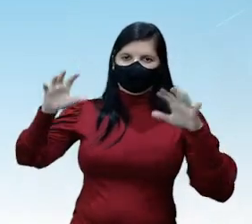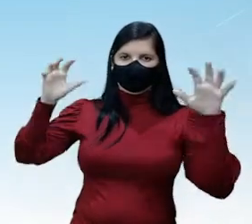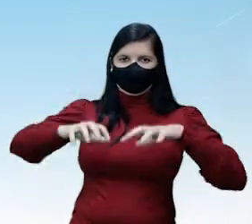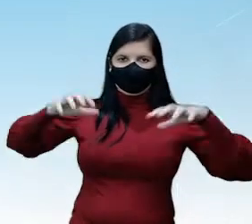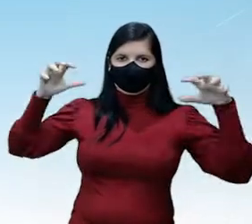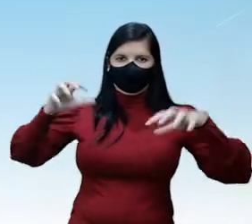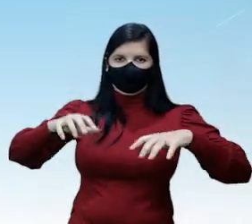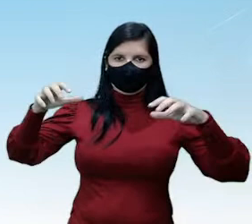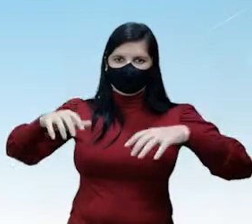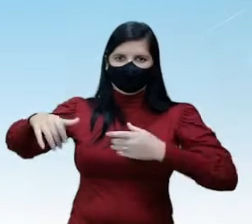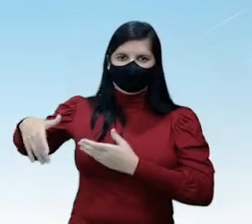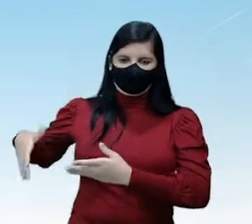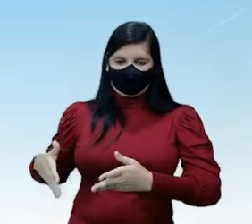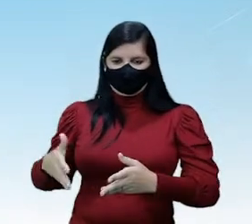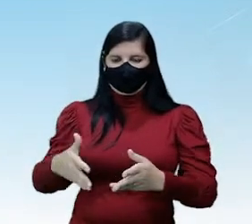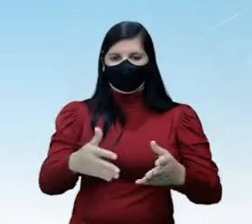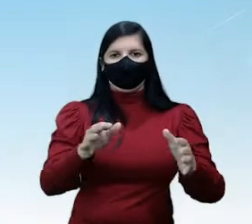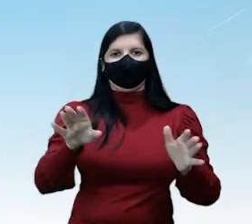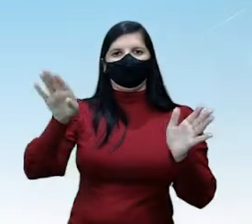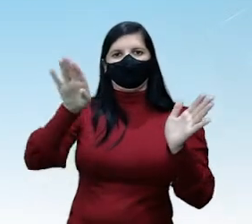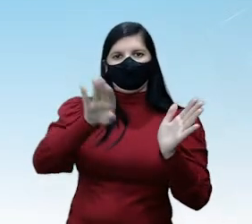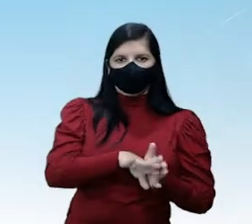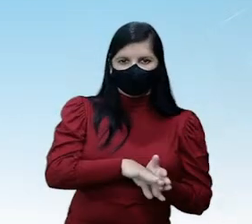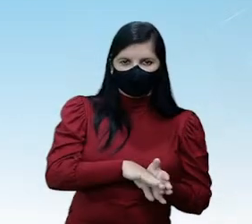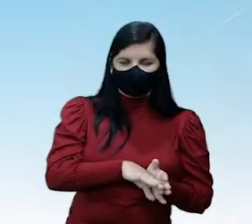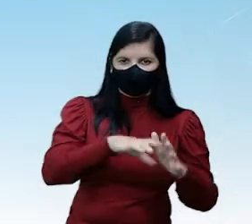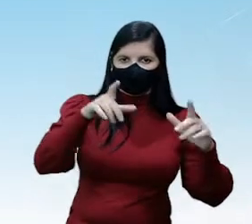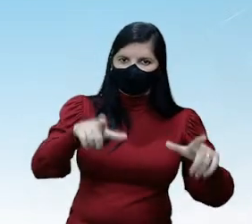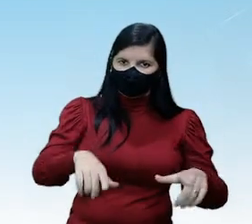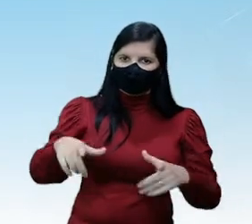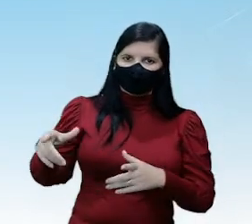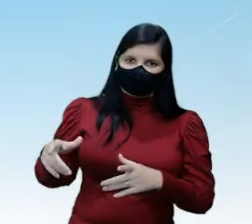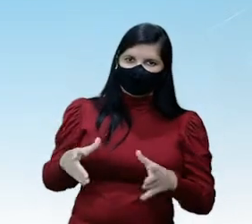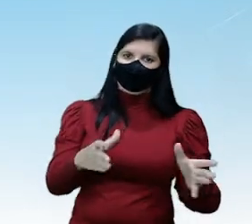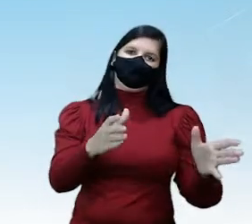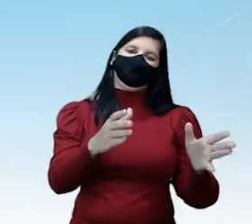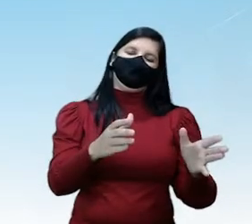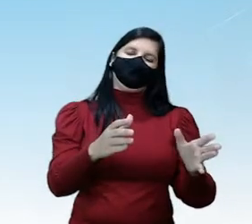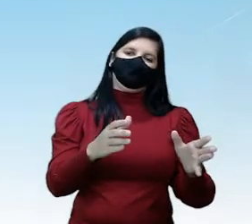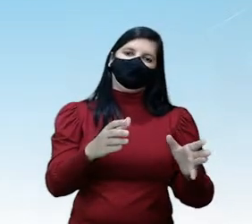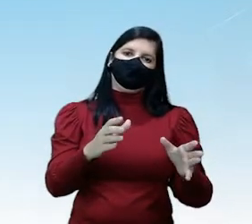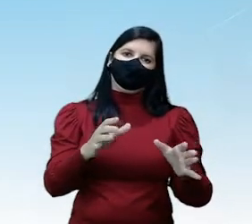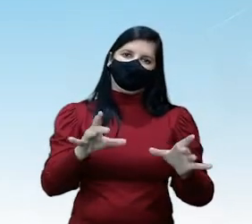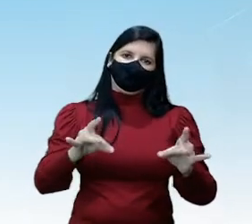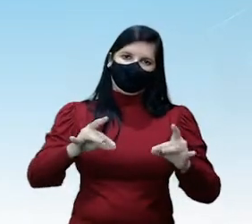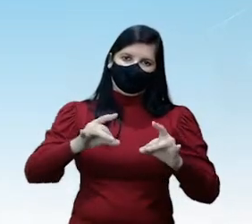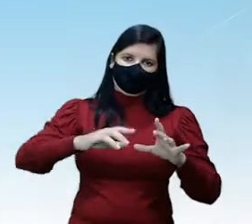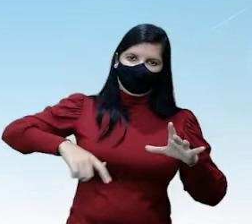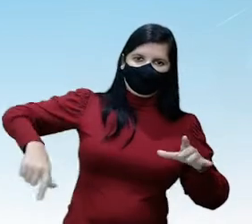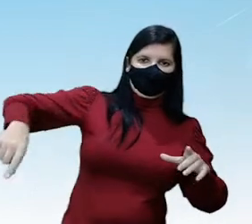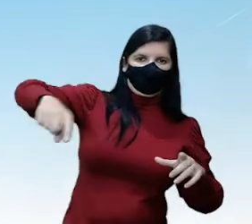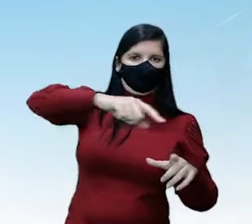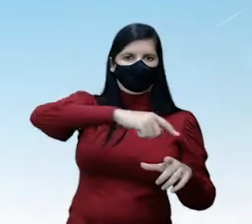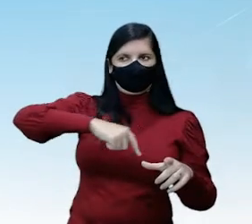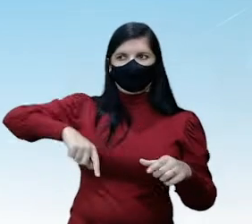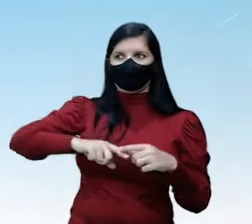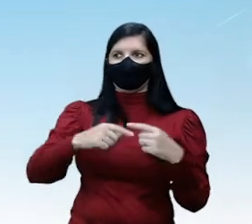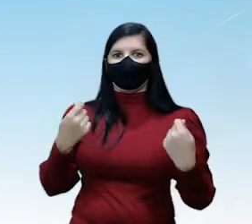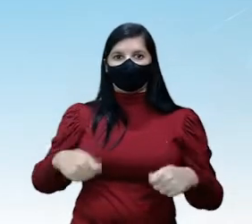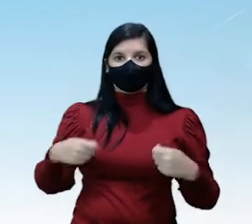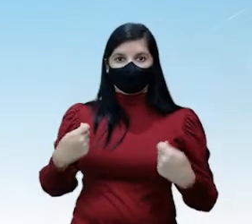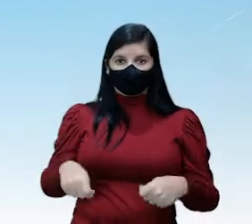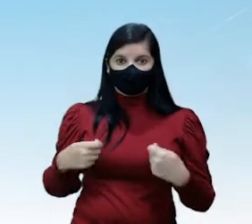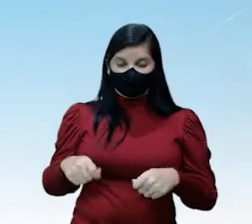para o bueiro e por fim vai chegar onde esse lixo? Justamente nos rios e nos lagos. Então é necessário que